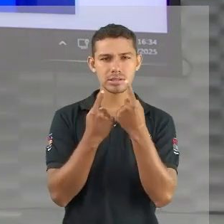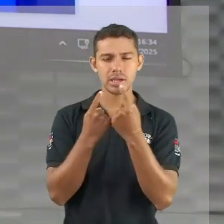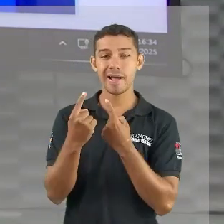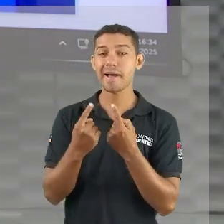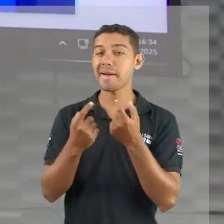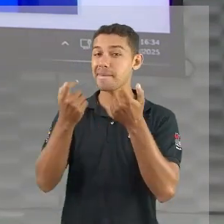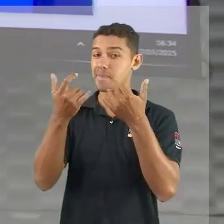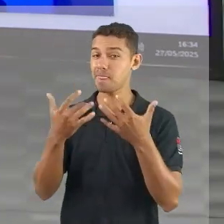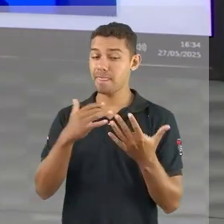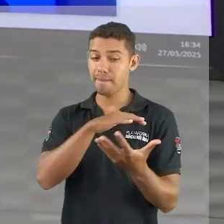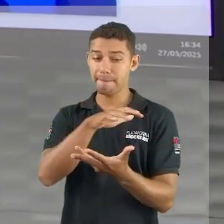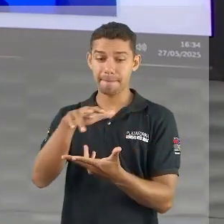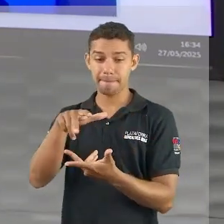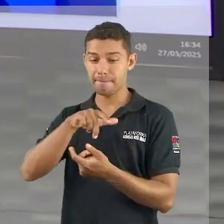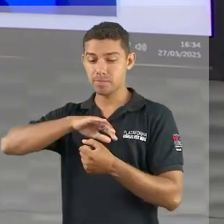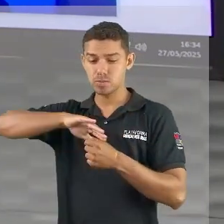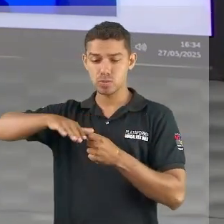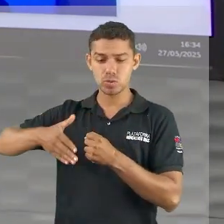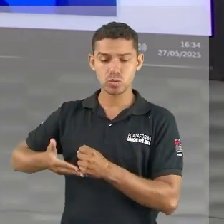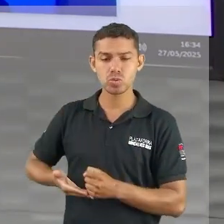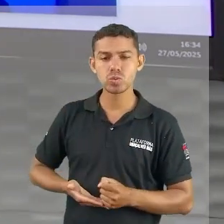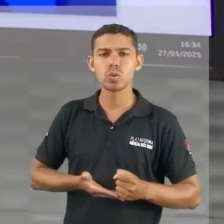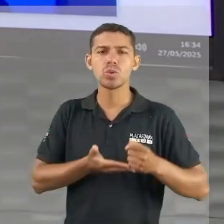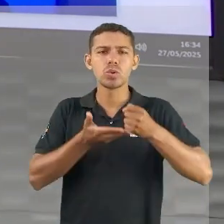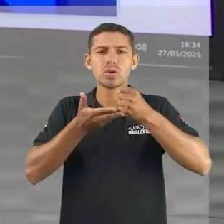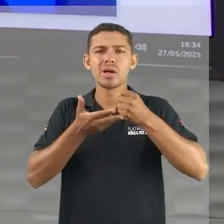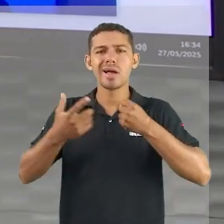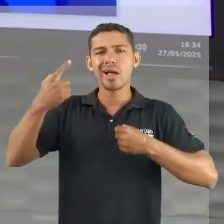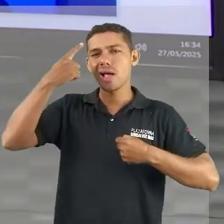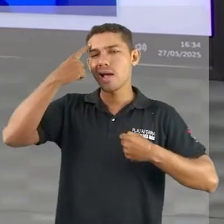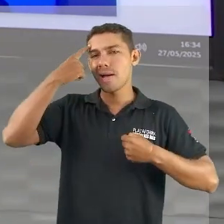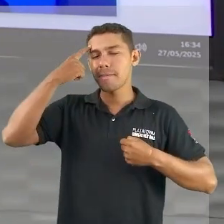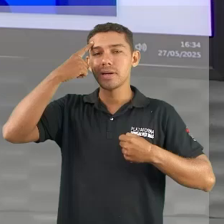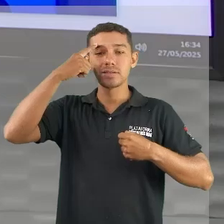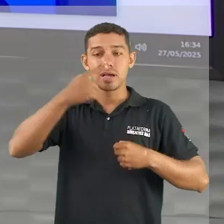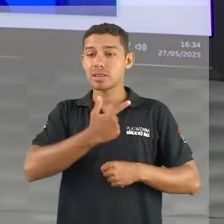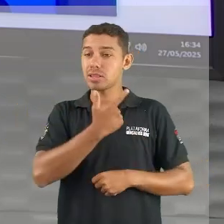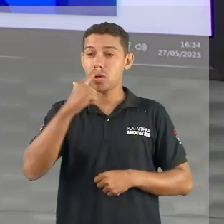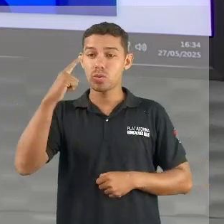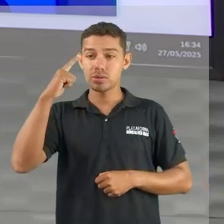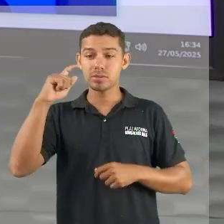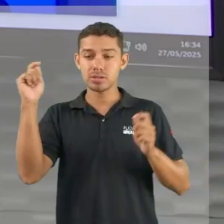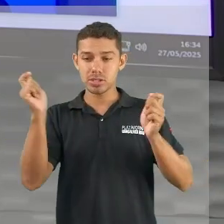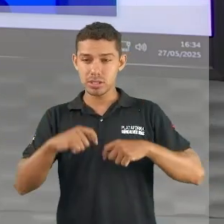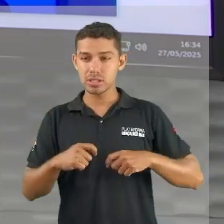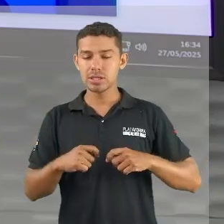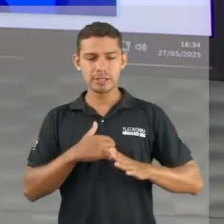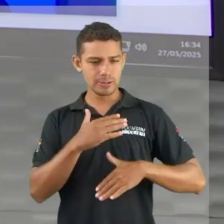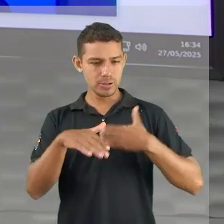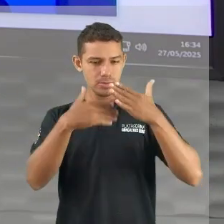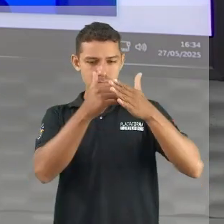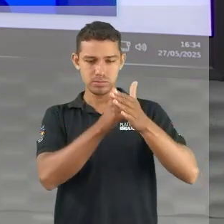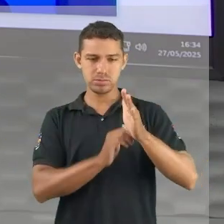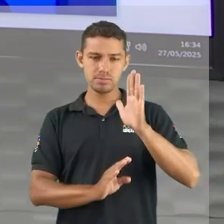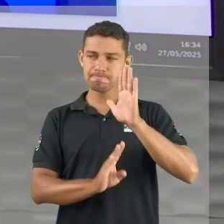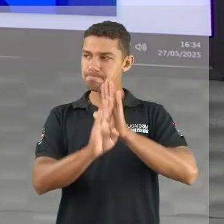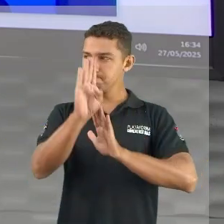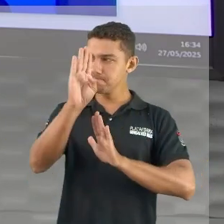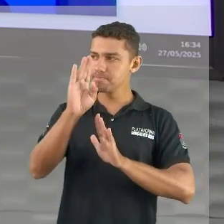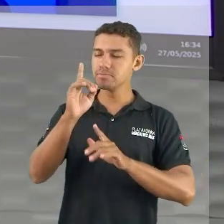ter um mundo mais sustentável, para que a gente possa pensar outras noções de progresso, tá? Outras